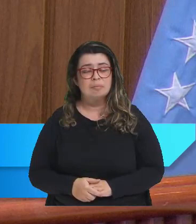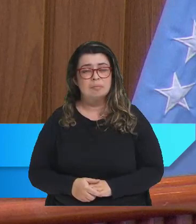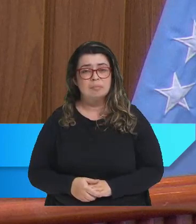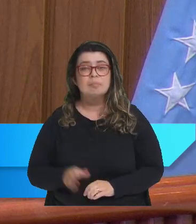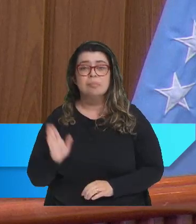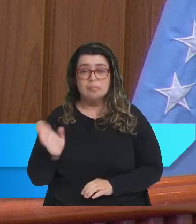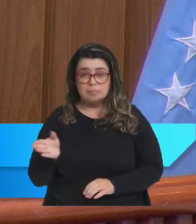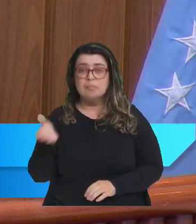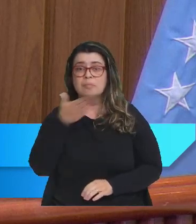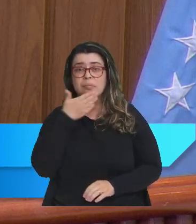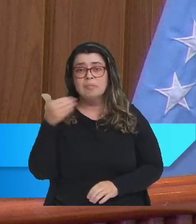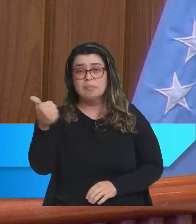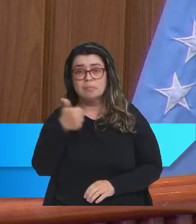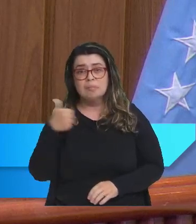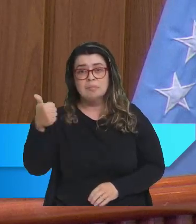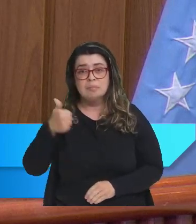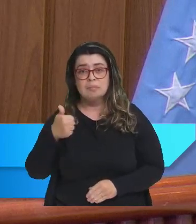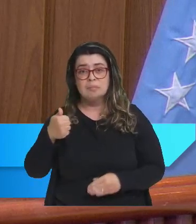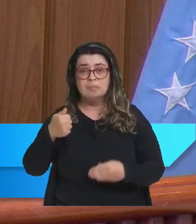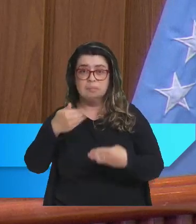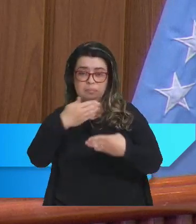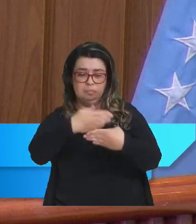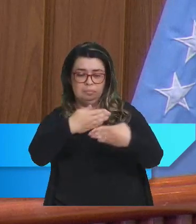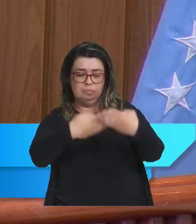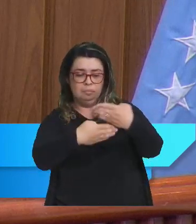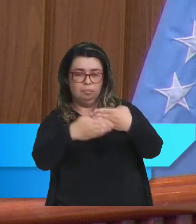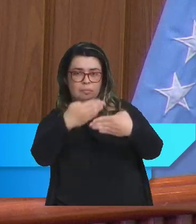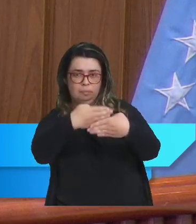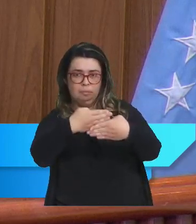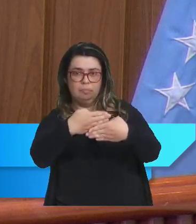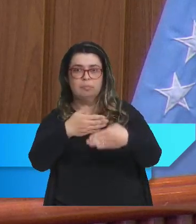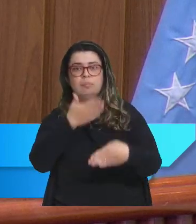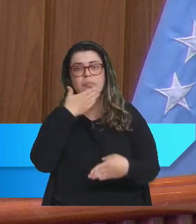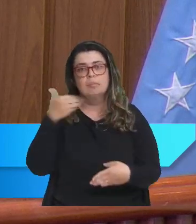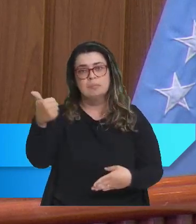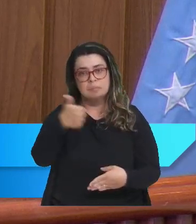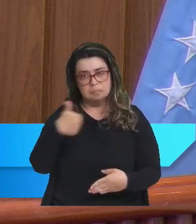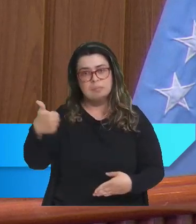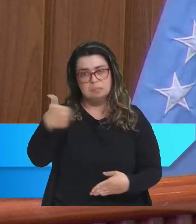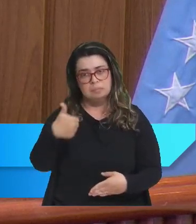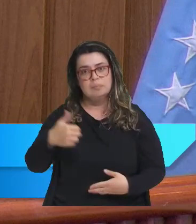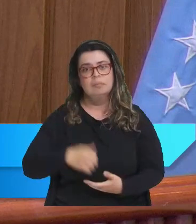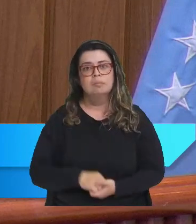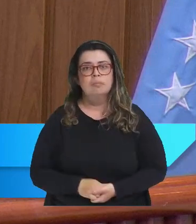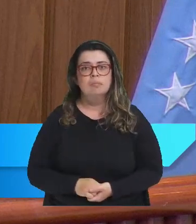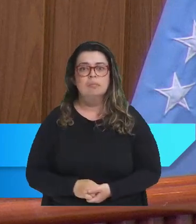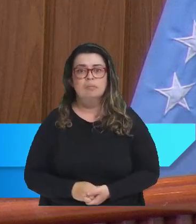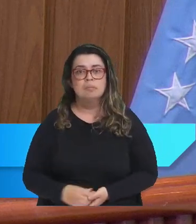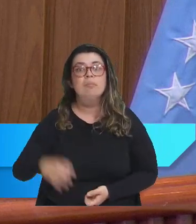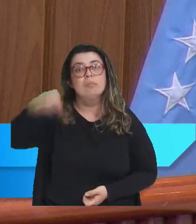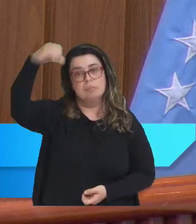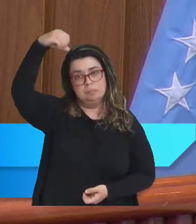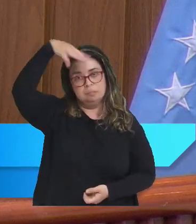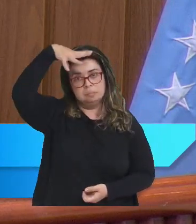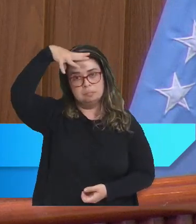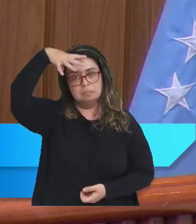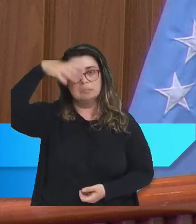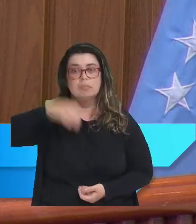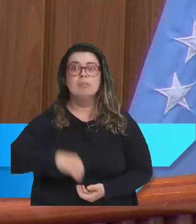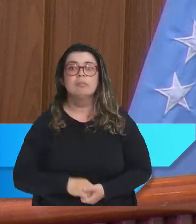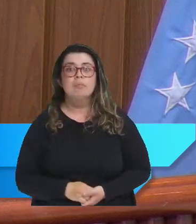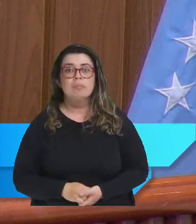resolveram, como os muros que precisavam ser trocados, melhorados, iluminação.